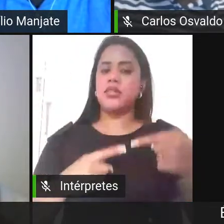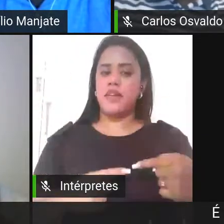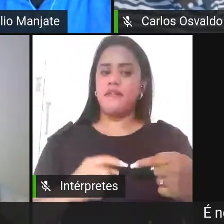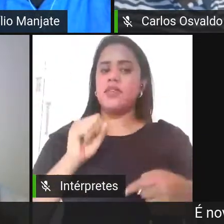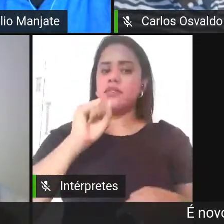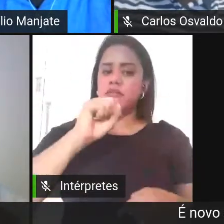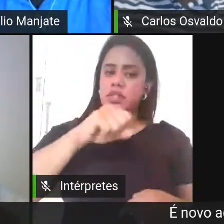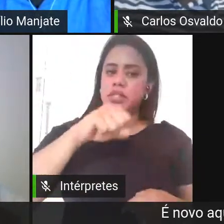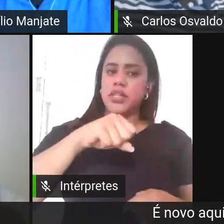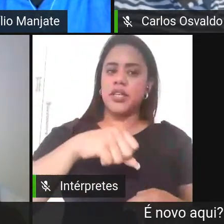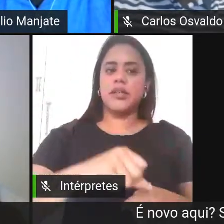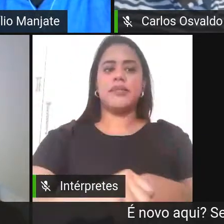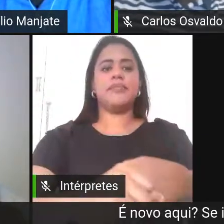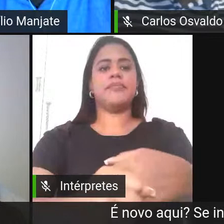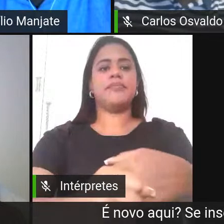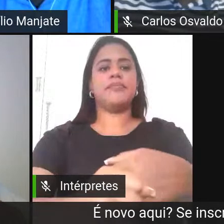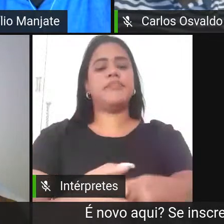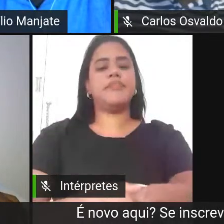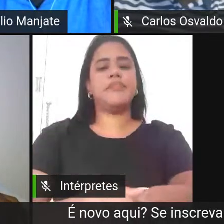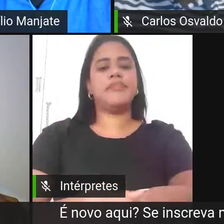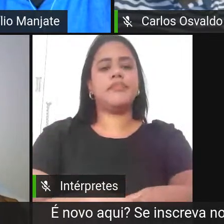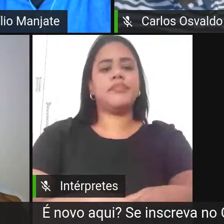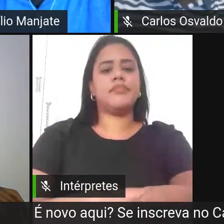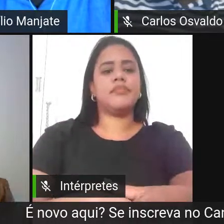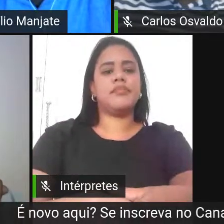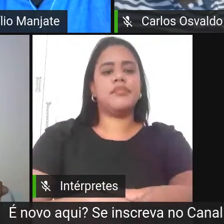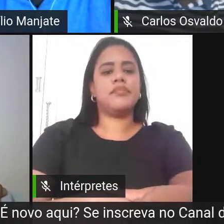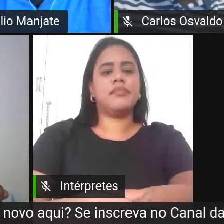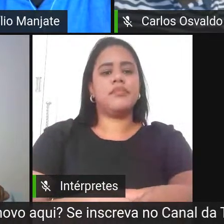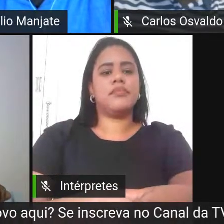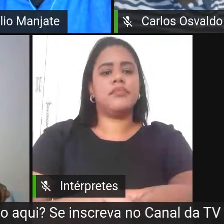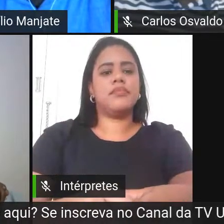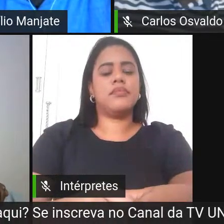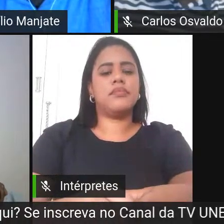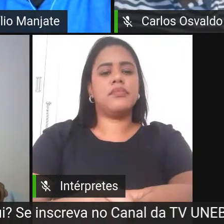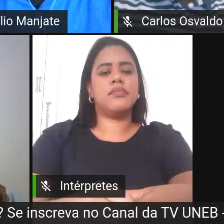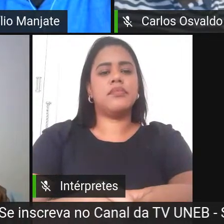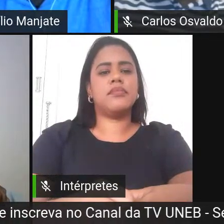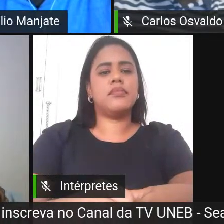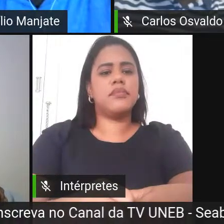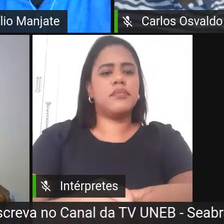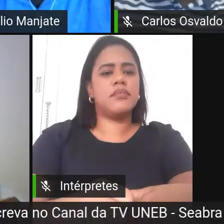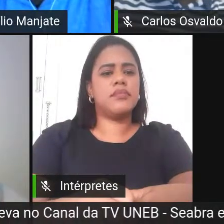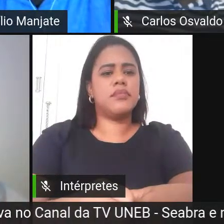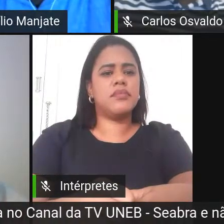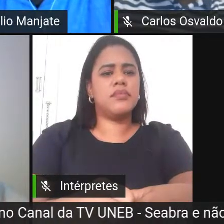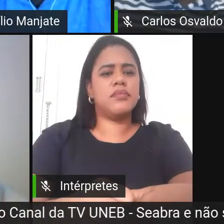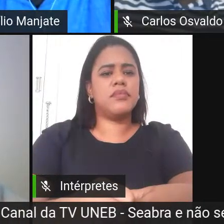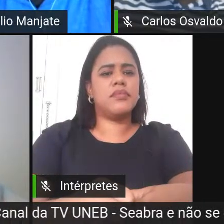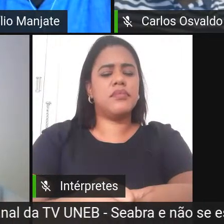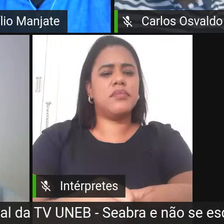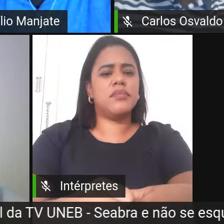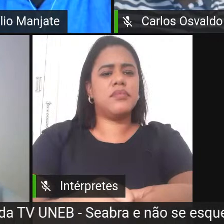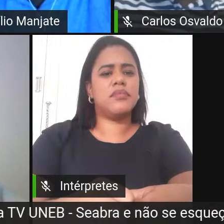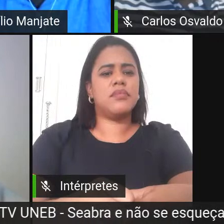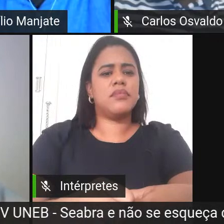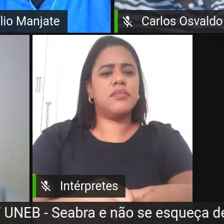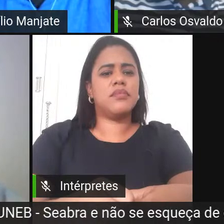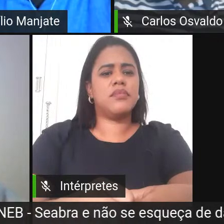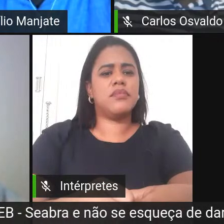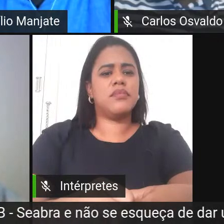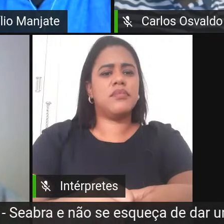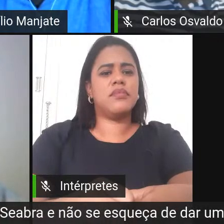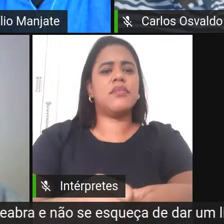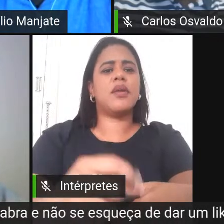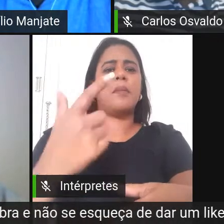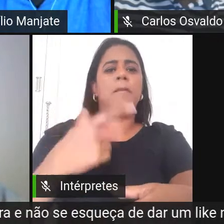sim. Continuando com isto, também temos mais uma pergunta, vou colocar primeiro a Fia Bolino, que é de Ana Carla